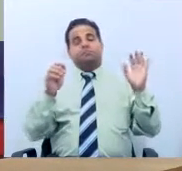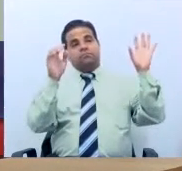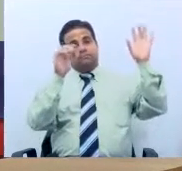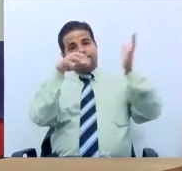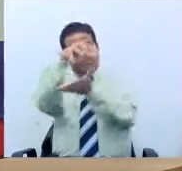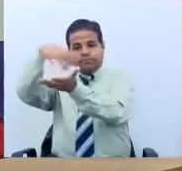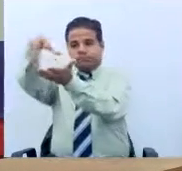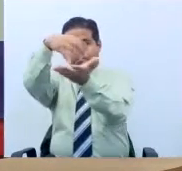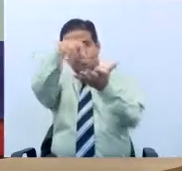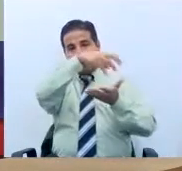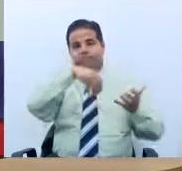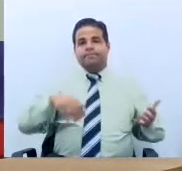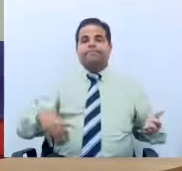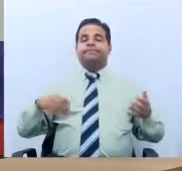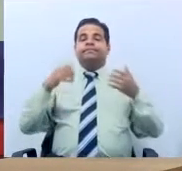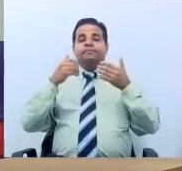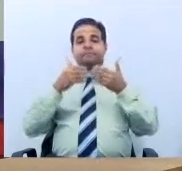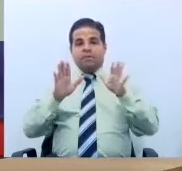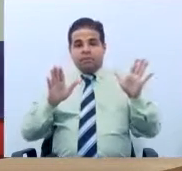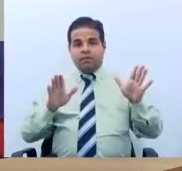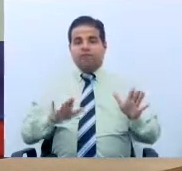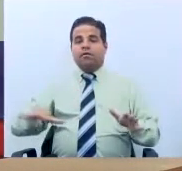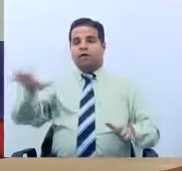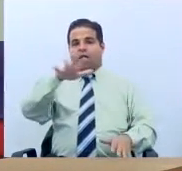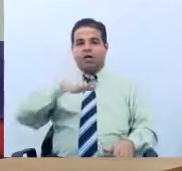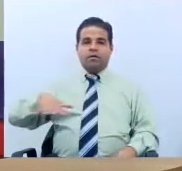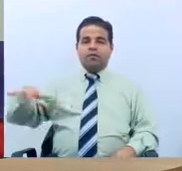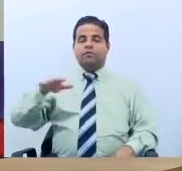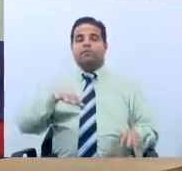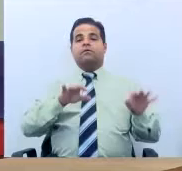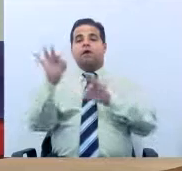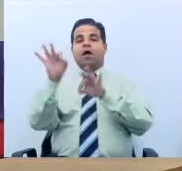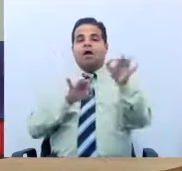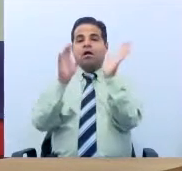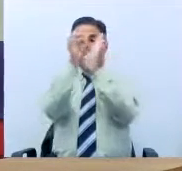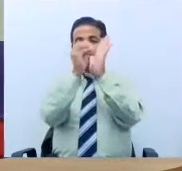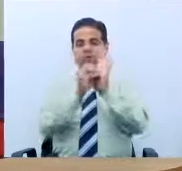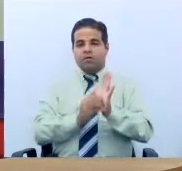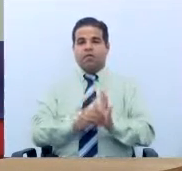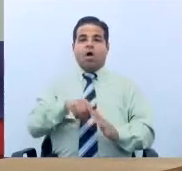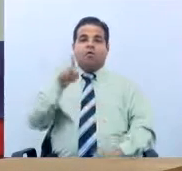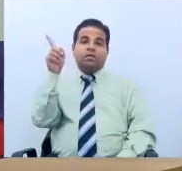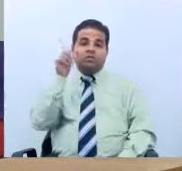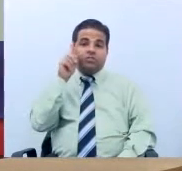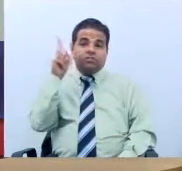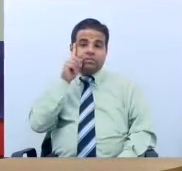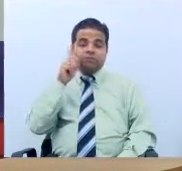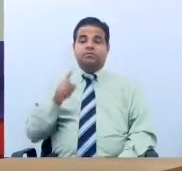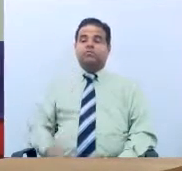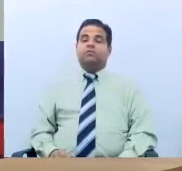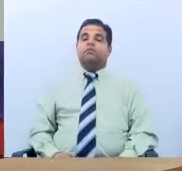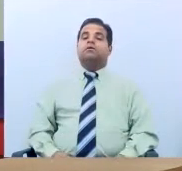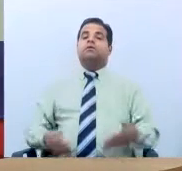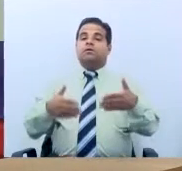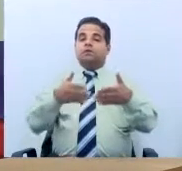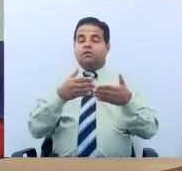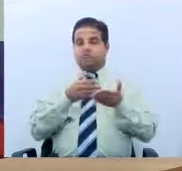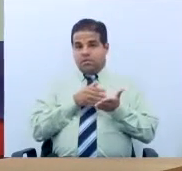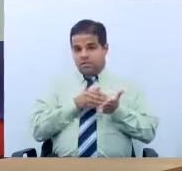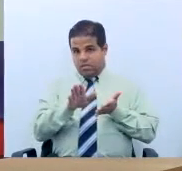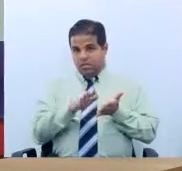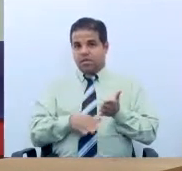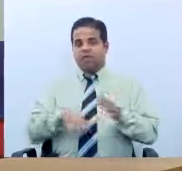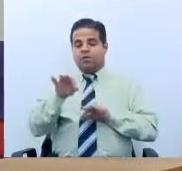área ou edificação desprovida de regularização fundiária. Dispensa do projeto